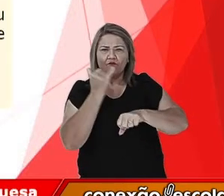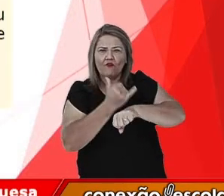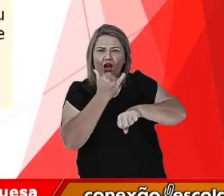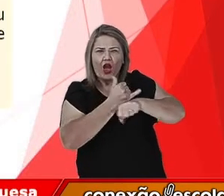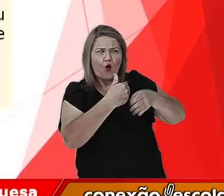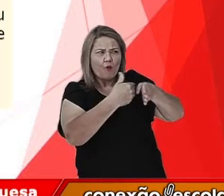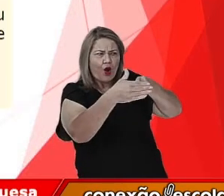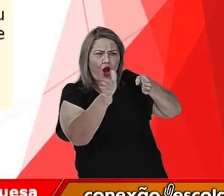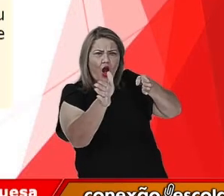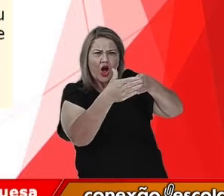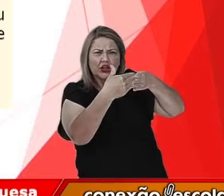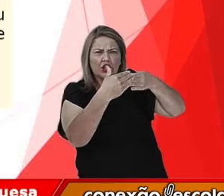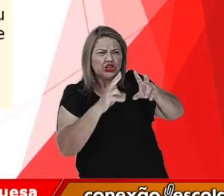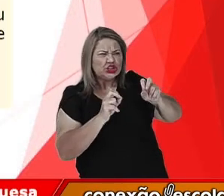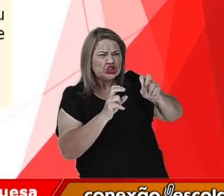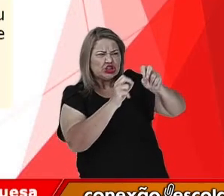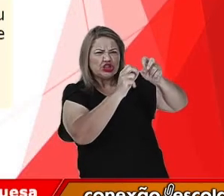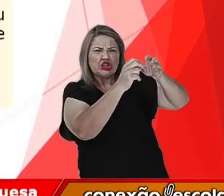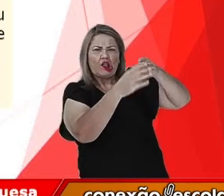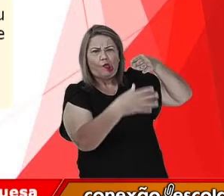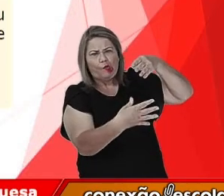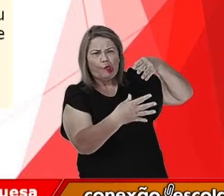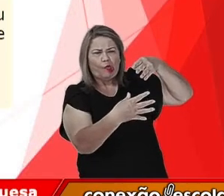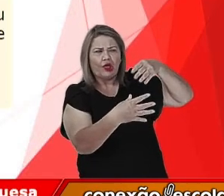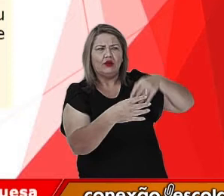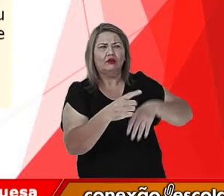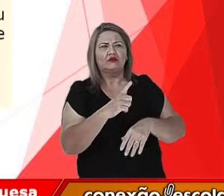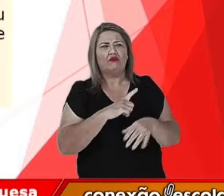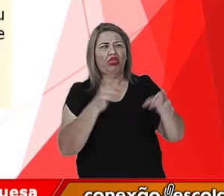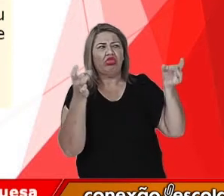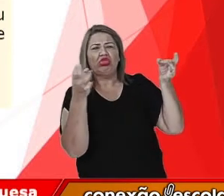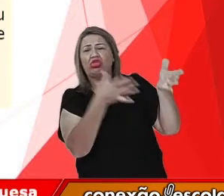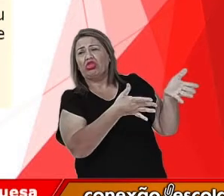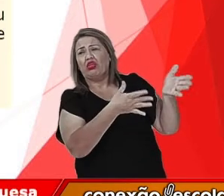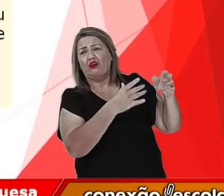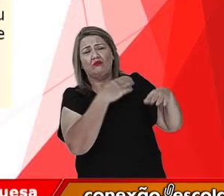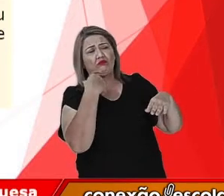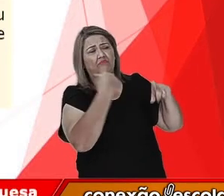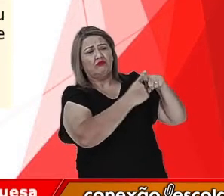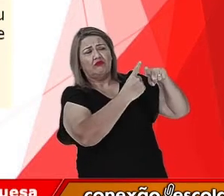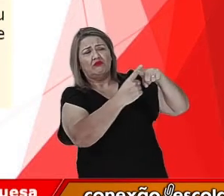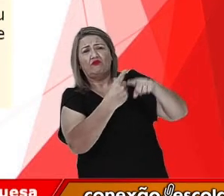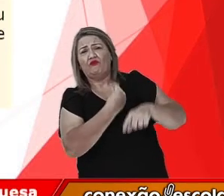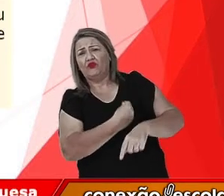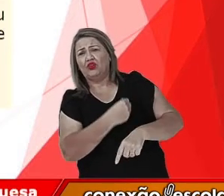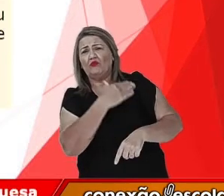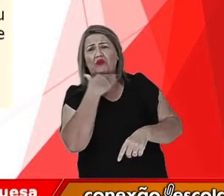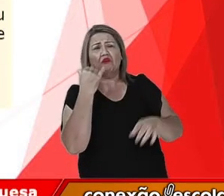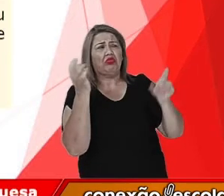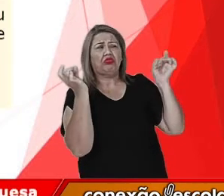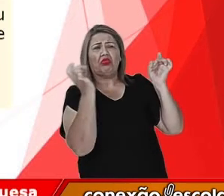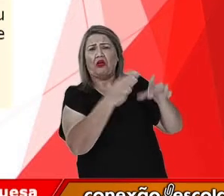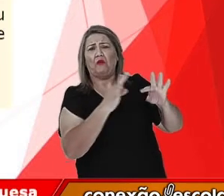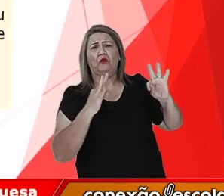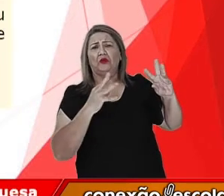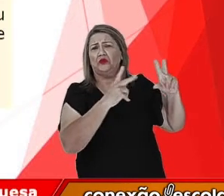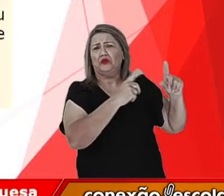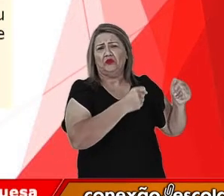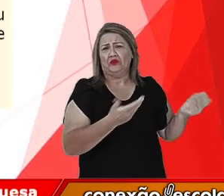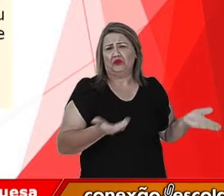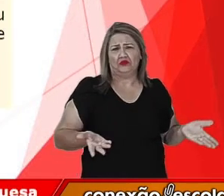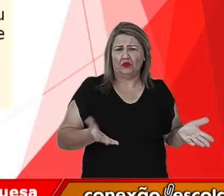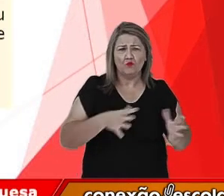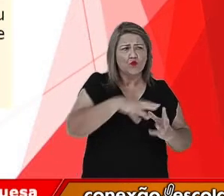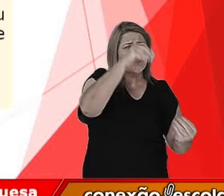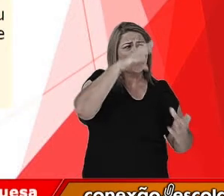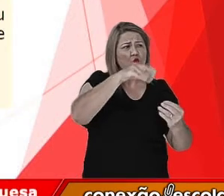pela ferrugem. Cemitério abandonado, meu anjo. Vivos e mortos desertaram todos. Nem os